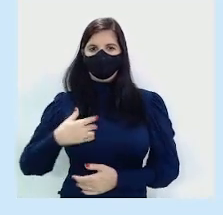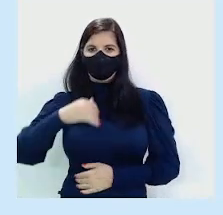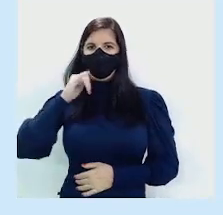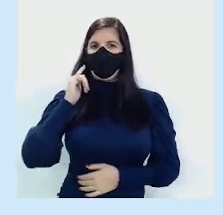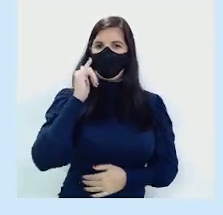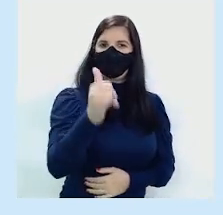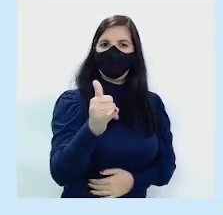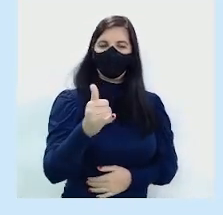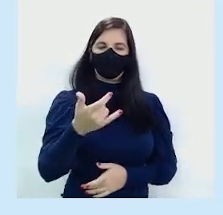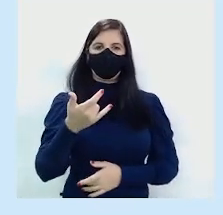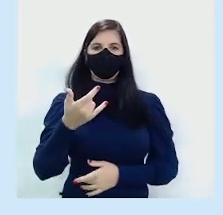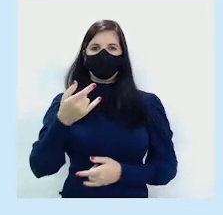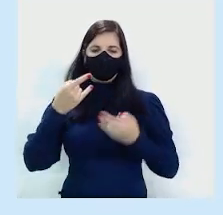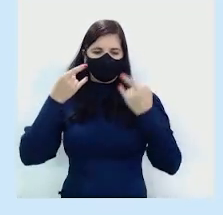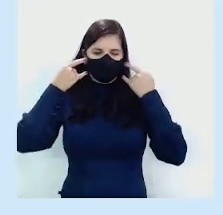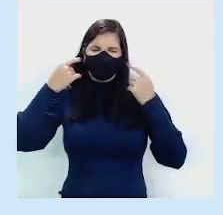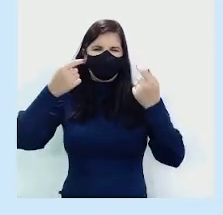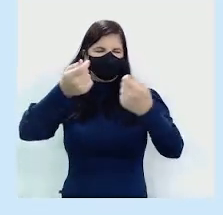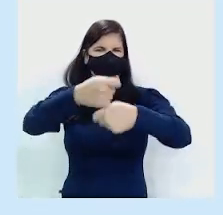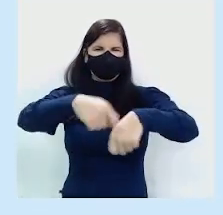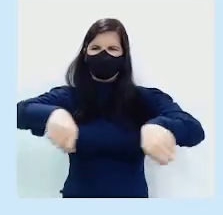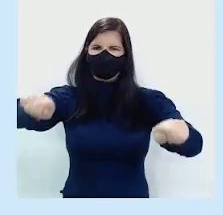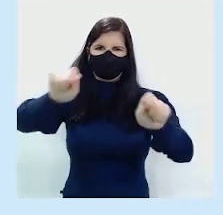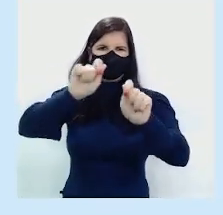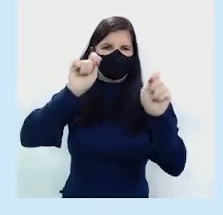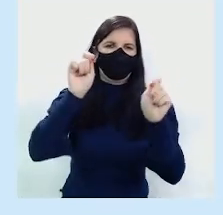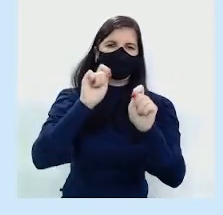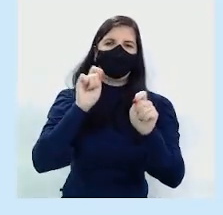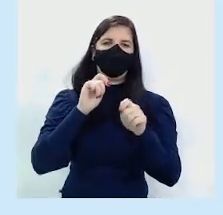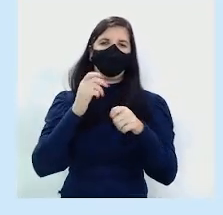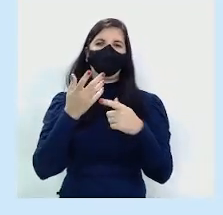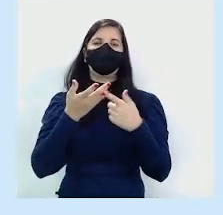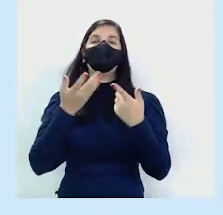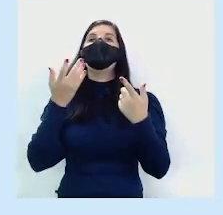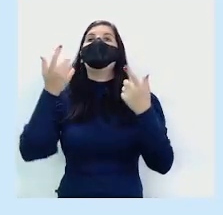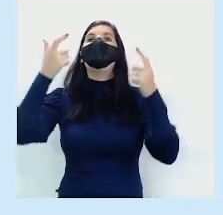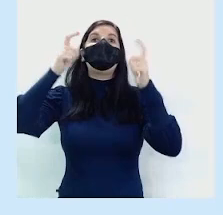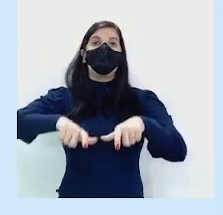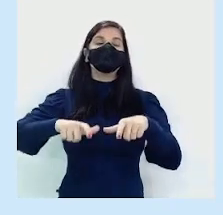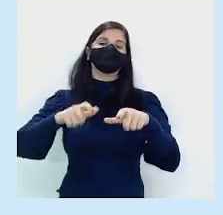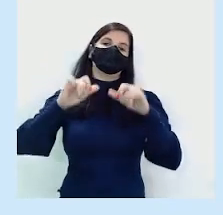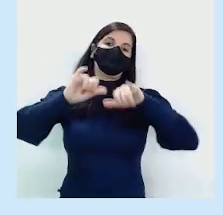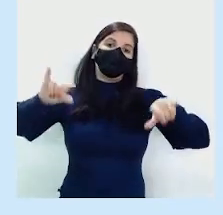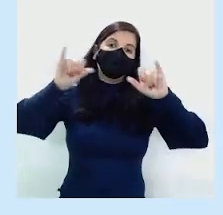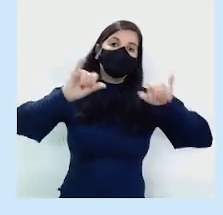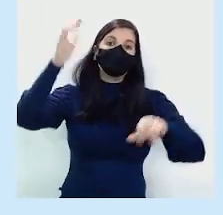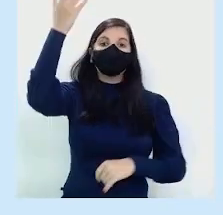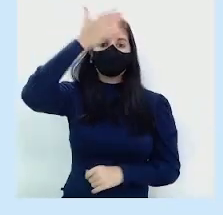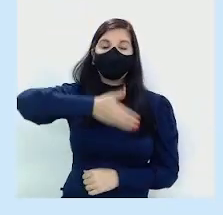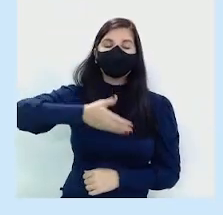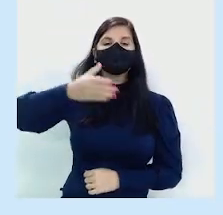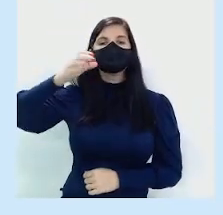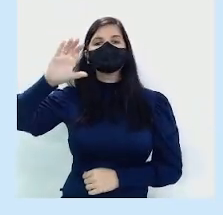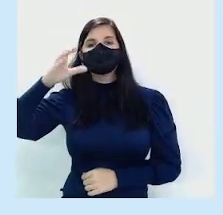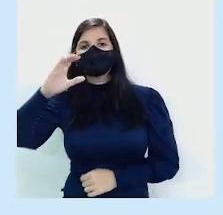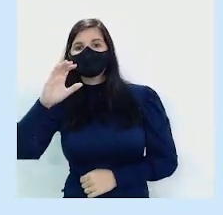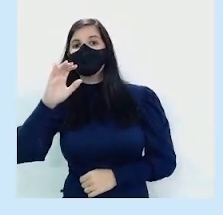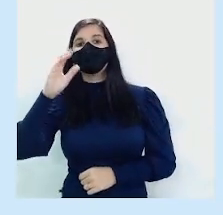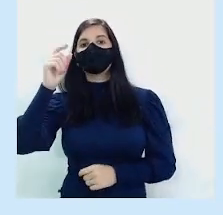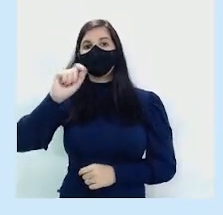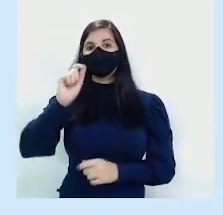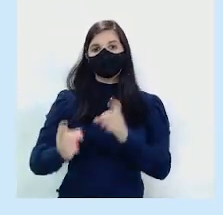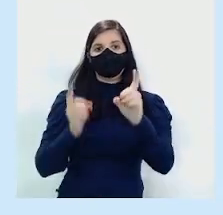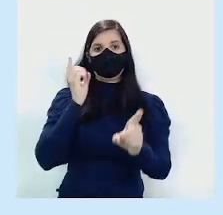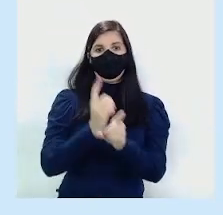você e digo, não funciona, e não digo de onde essa informação veio, quem foi o cientista que viu isso,